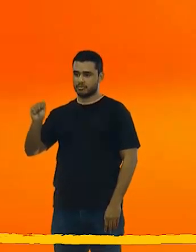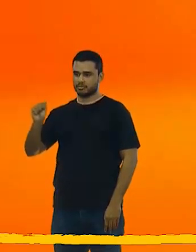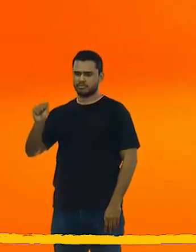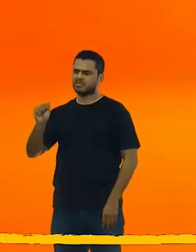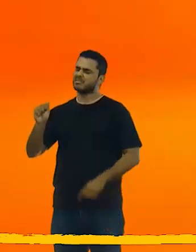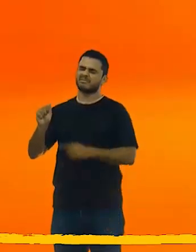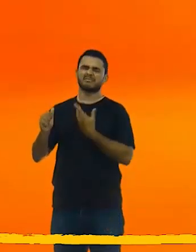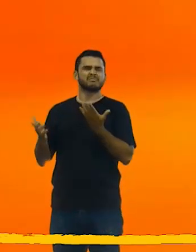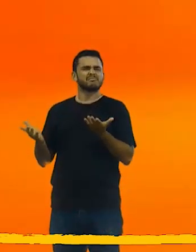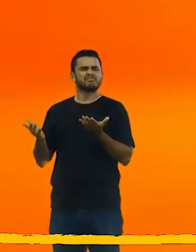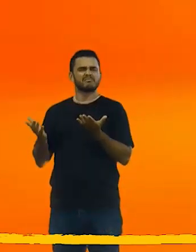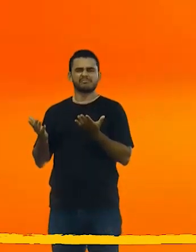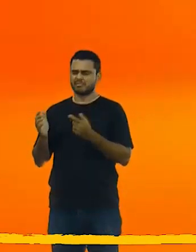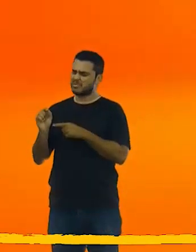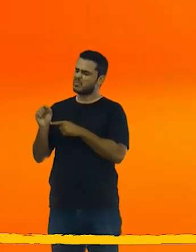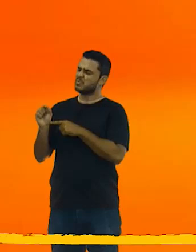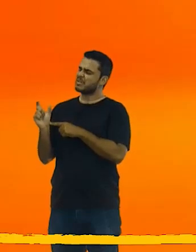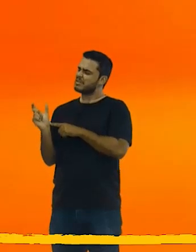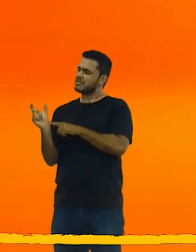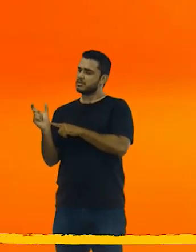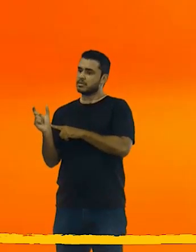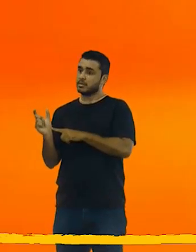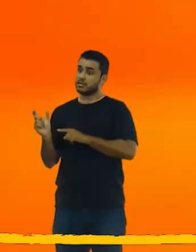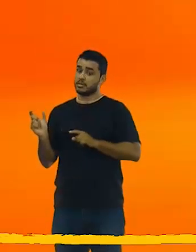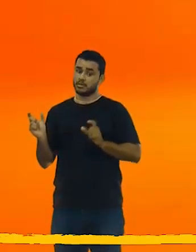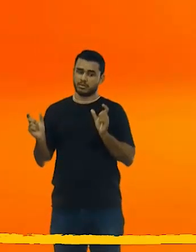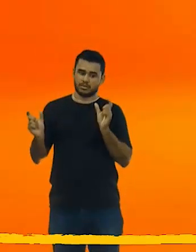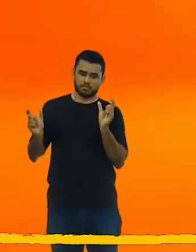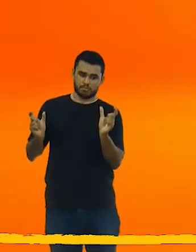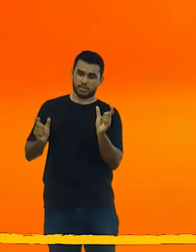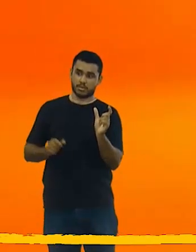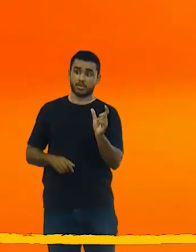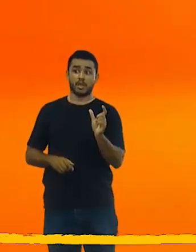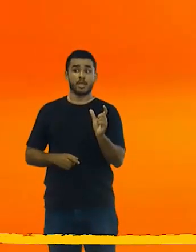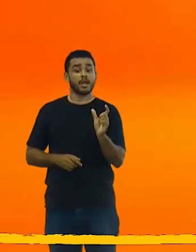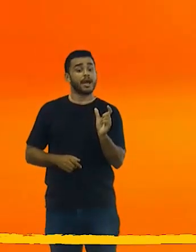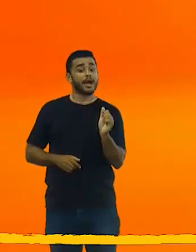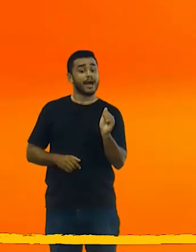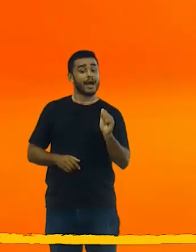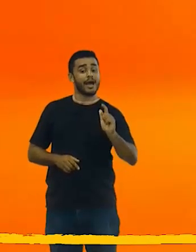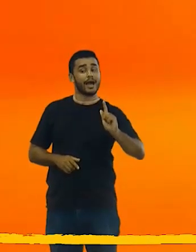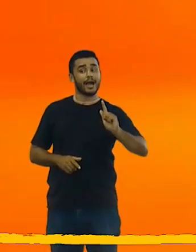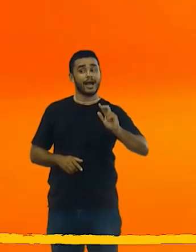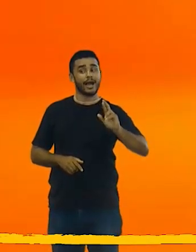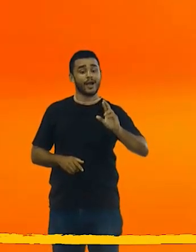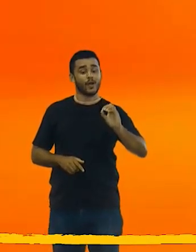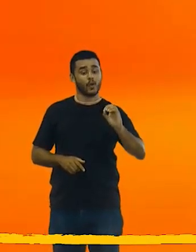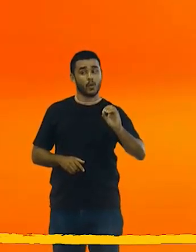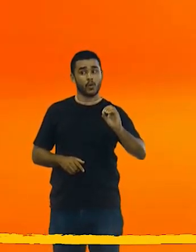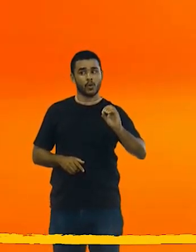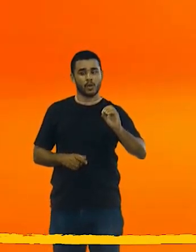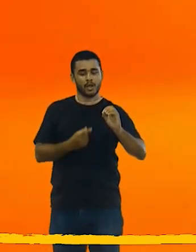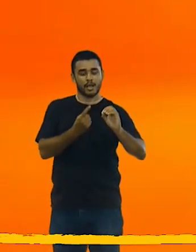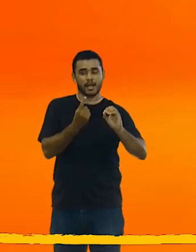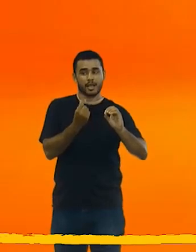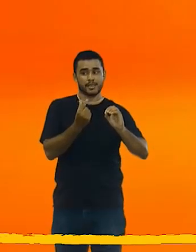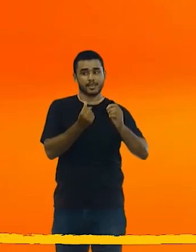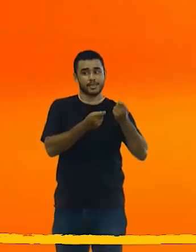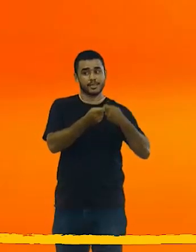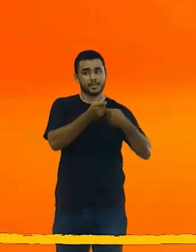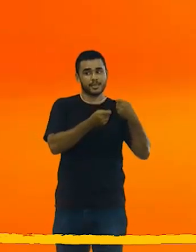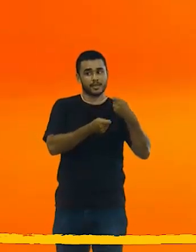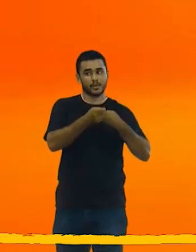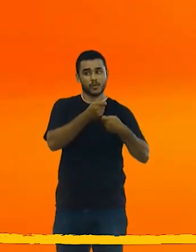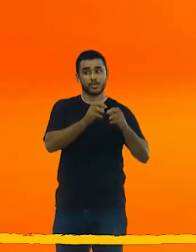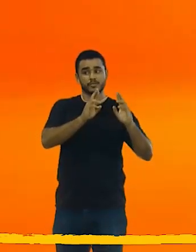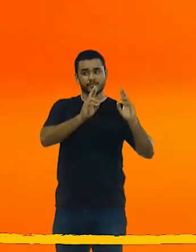entre agropecuária e agronegócio? Tudo bem? É um assunto que sempre